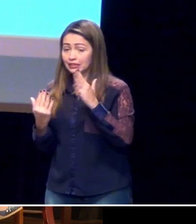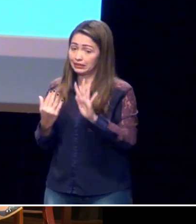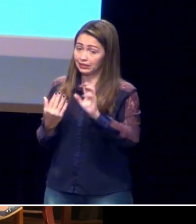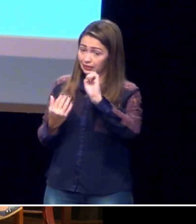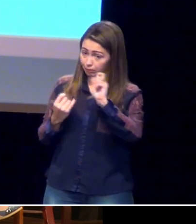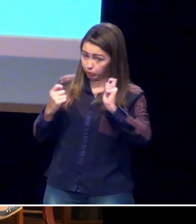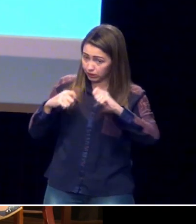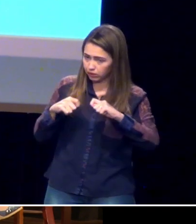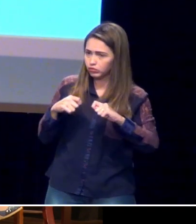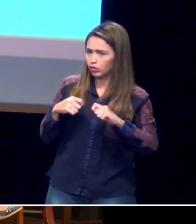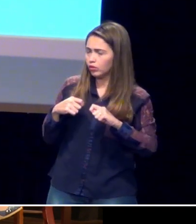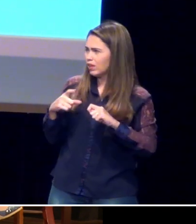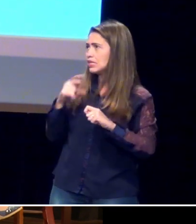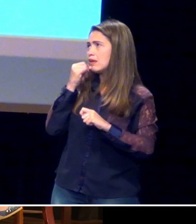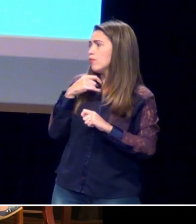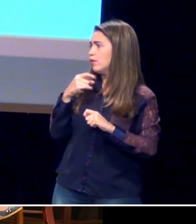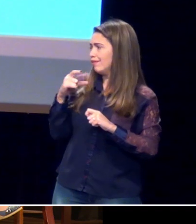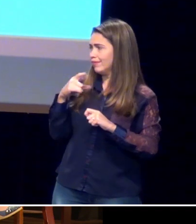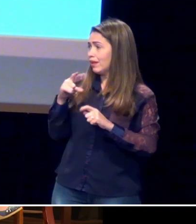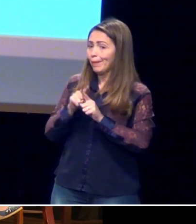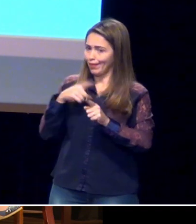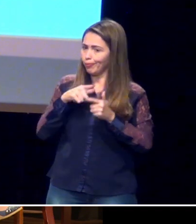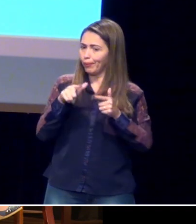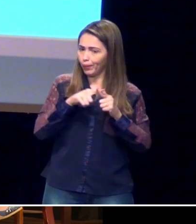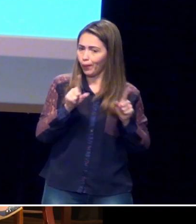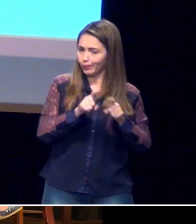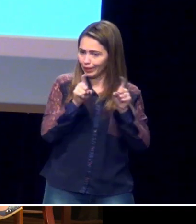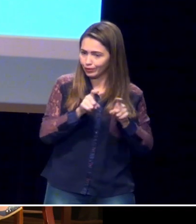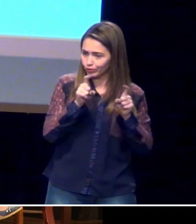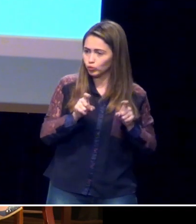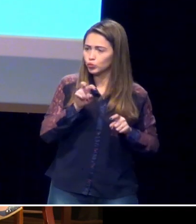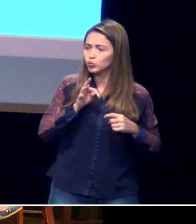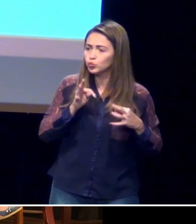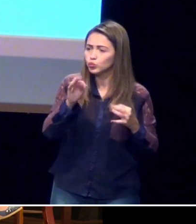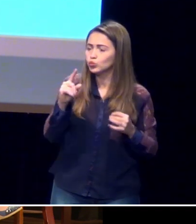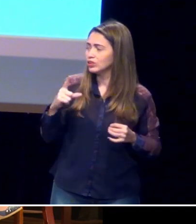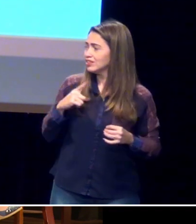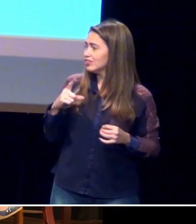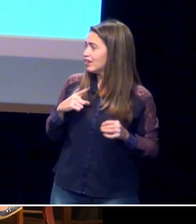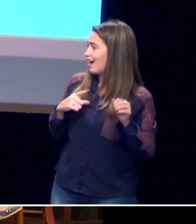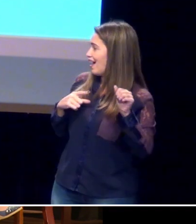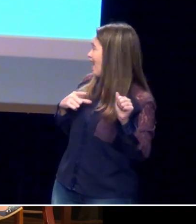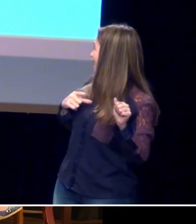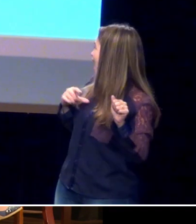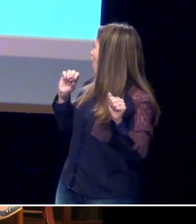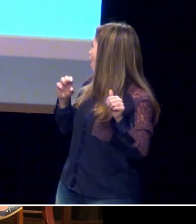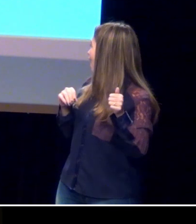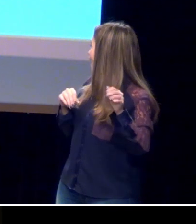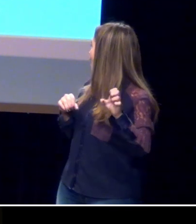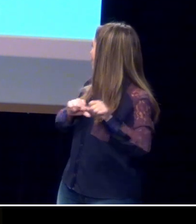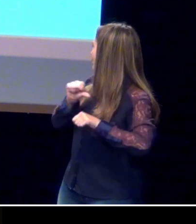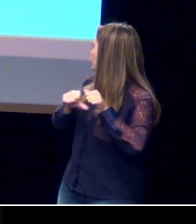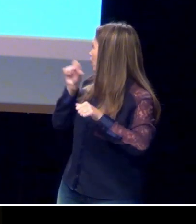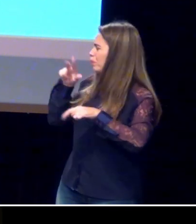é possível... eu tive um problema com o meu computador também. Tudo que terminava com A e E, ele mudou A ou AR, ele mudou